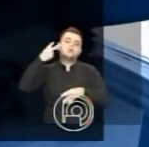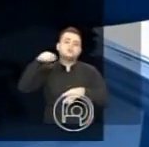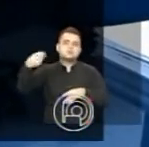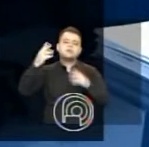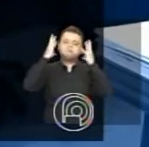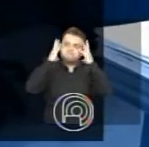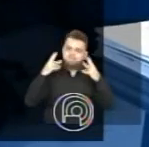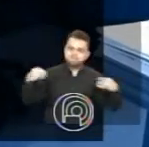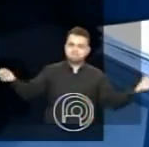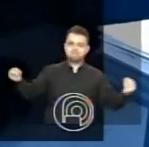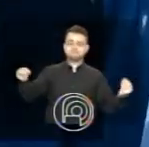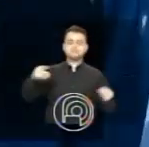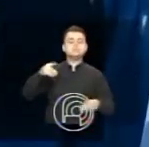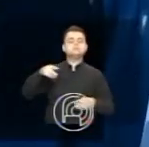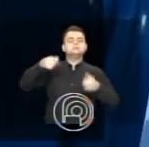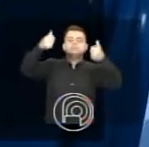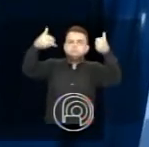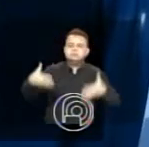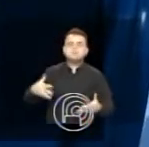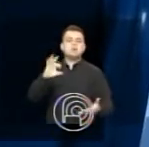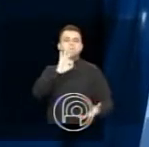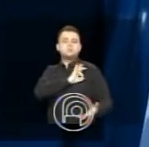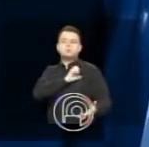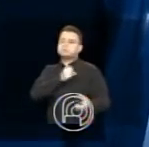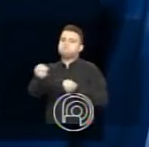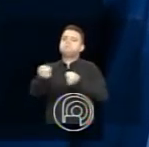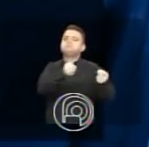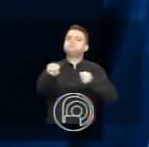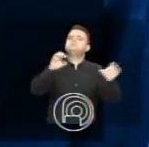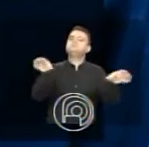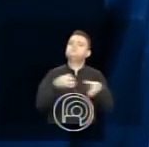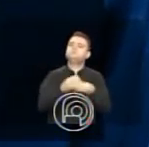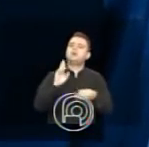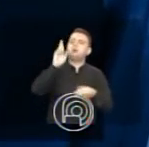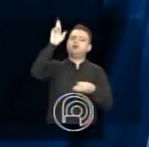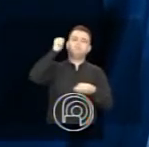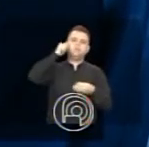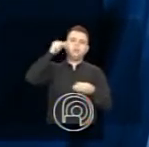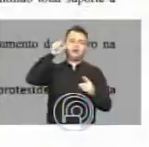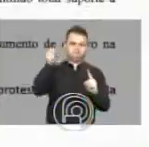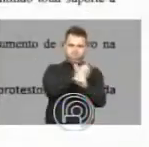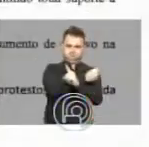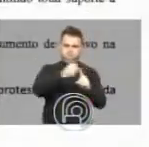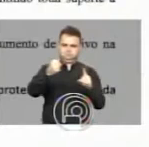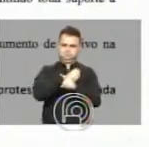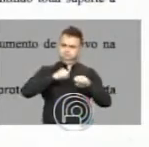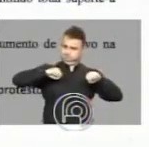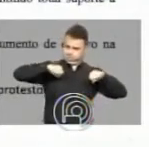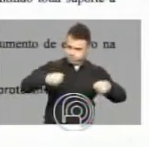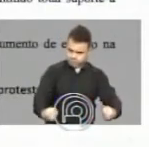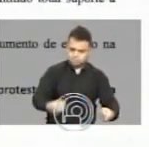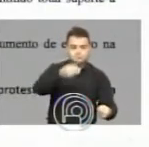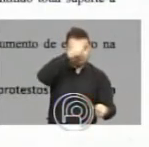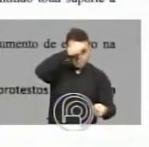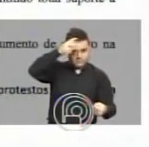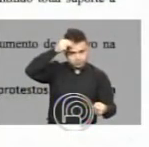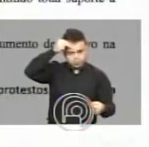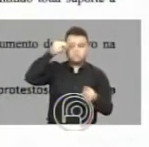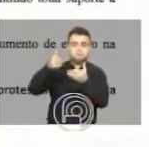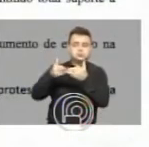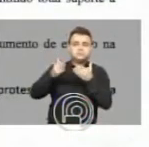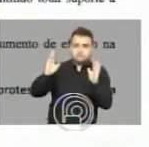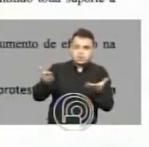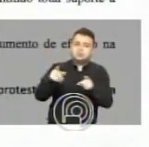aumento no número de agentes da Guarda Civil no programa Patrulha Maria da Penha. O pedido foi encaminhado pela Prefeitura para a Guarda